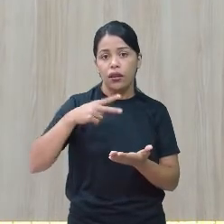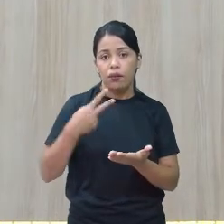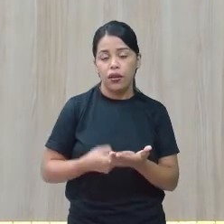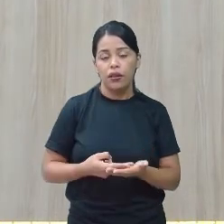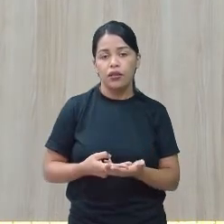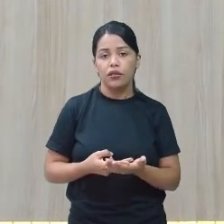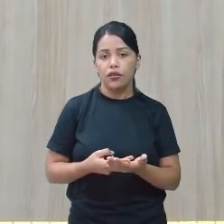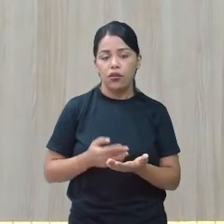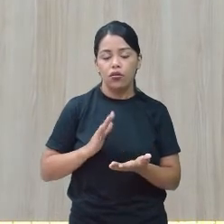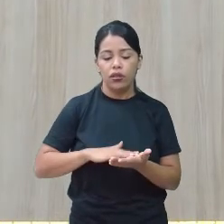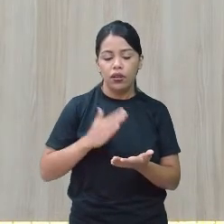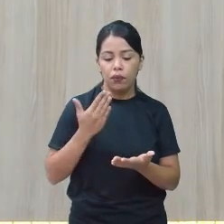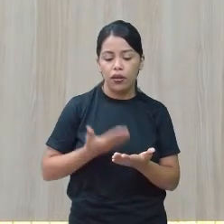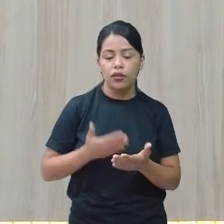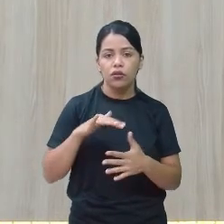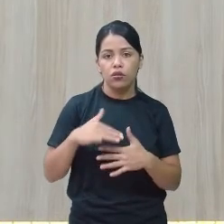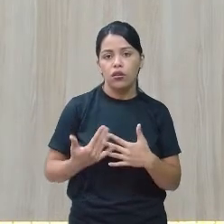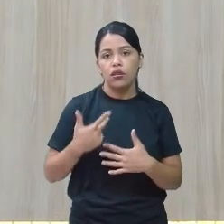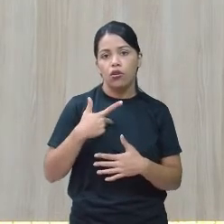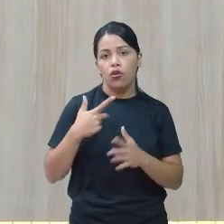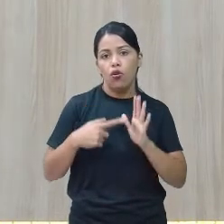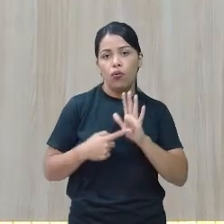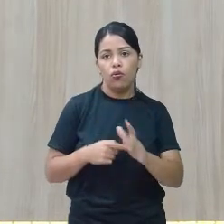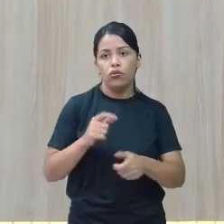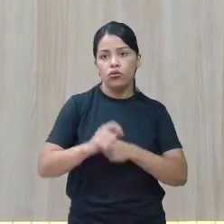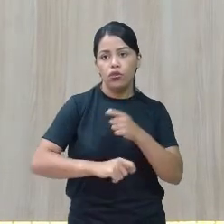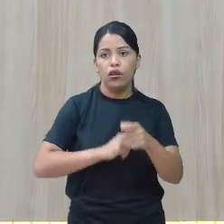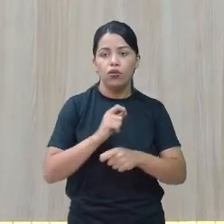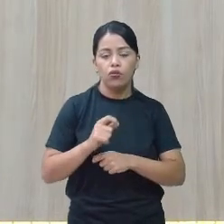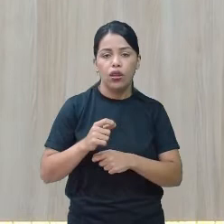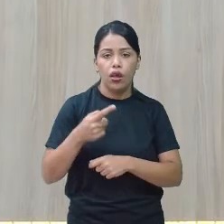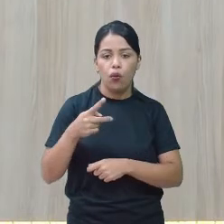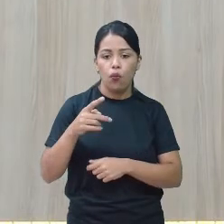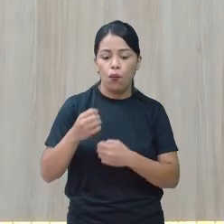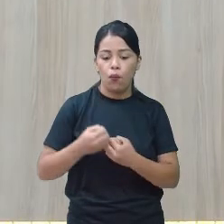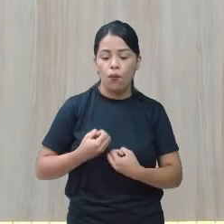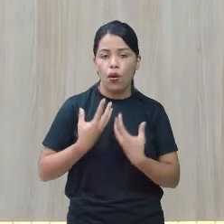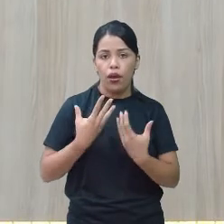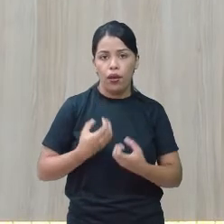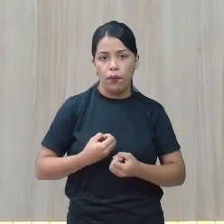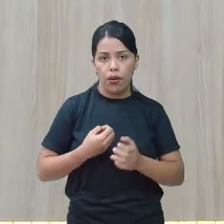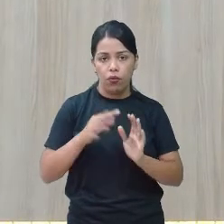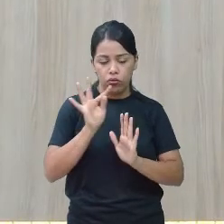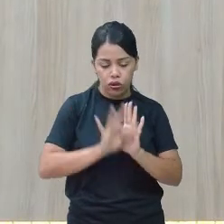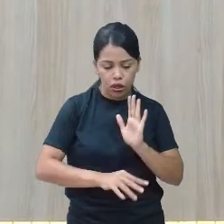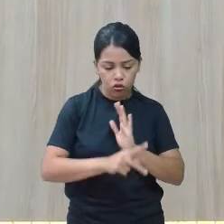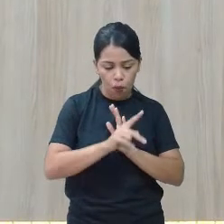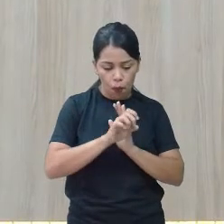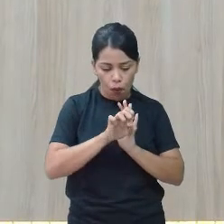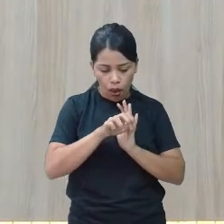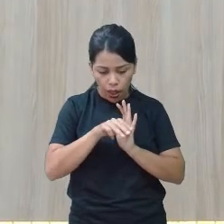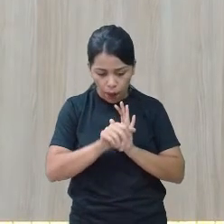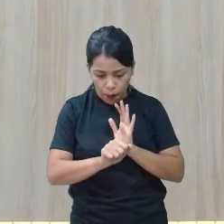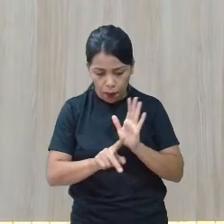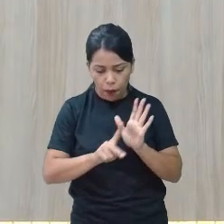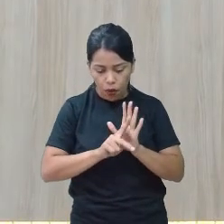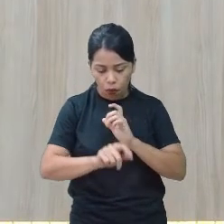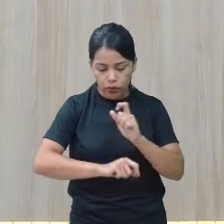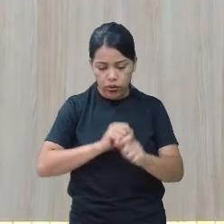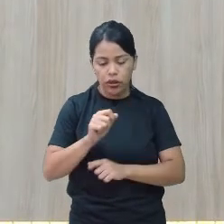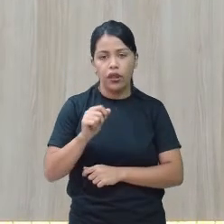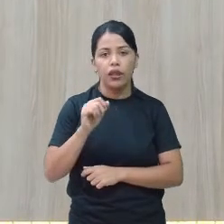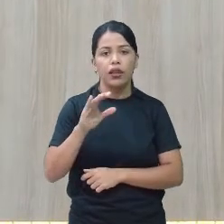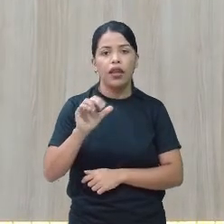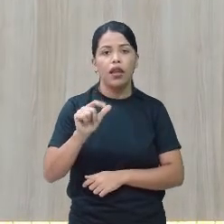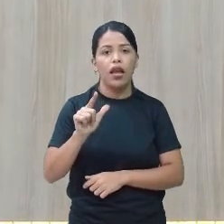poema do Carlos Drummond de Andrade chamado Quadrilha, tá certo? A gente vai ler e vai ver se a gente consegue reconhecer os pronomes relativos dentro desse